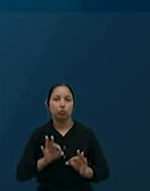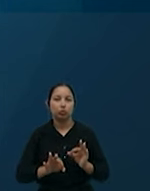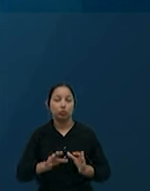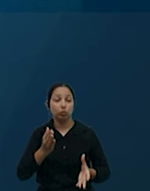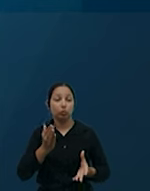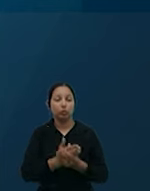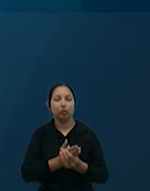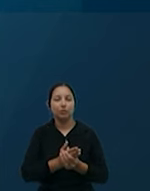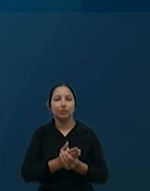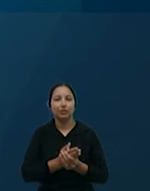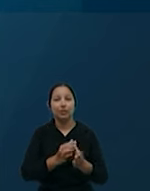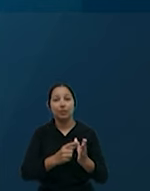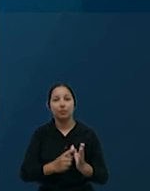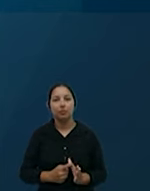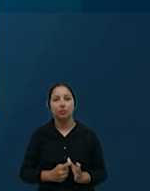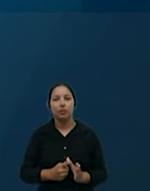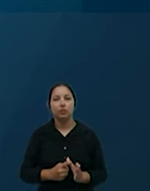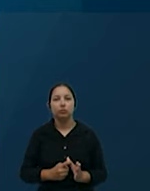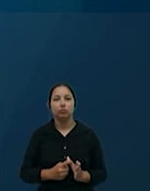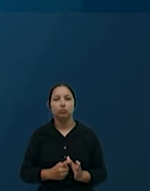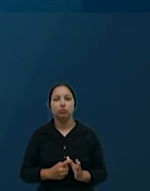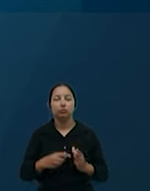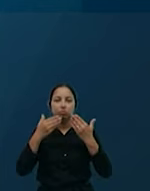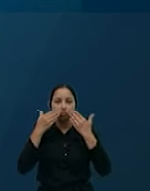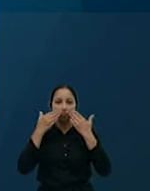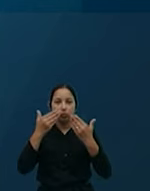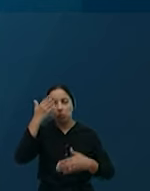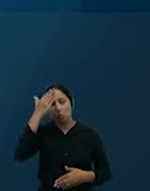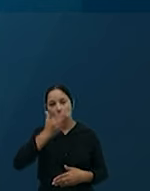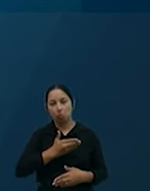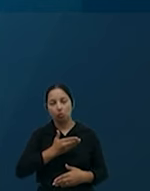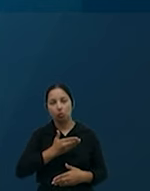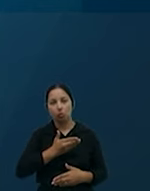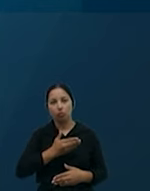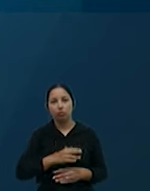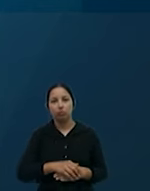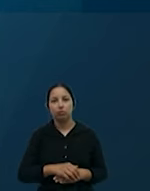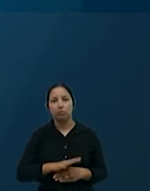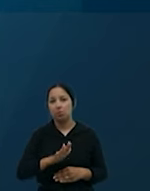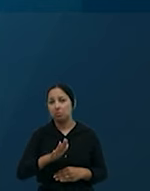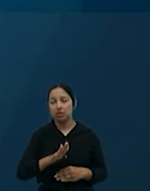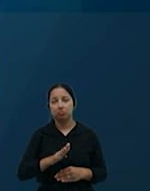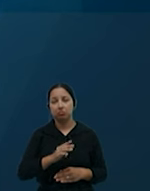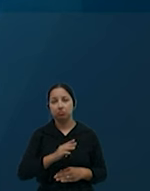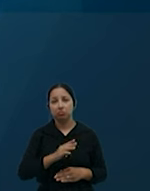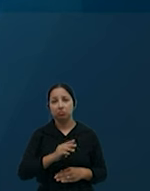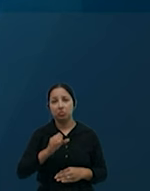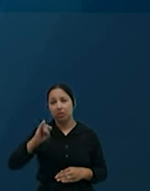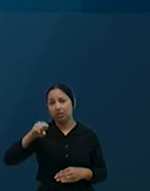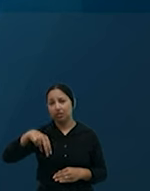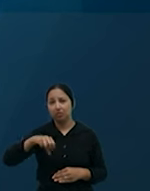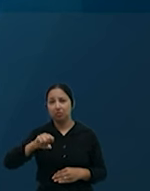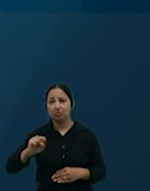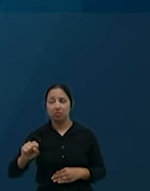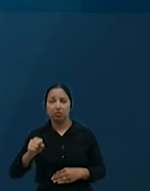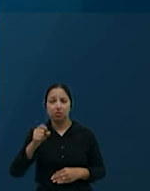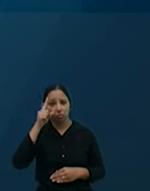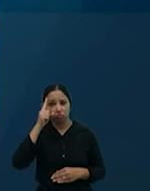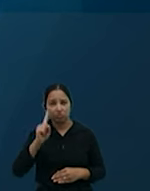de um fato novo e da comprovação deste fato que não foi levado ao conhecimento do INSS na via